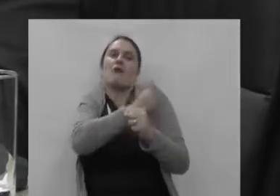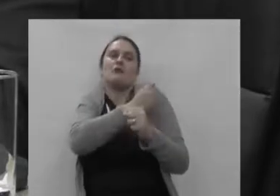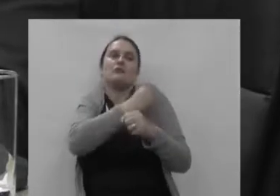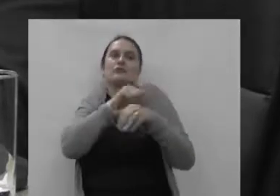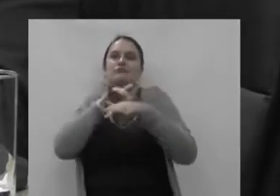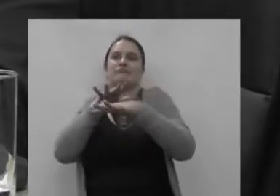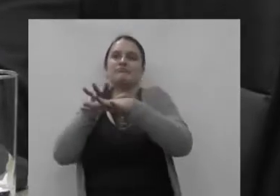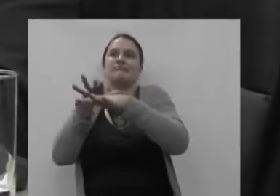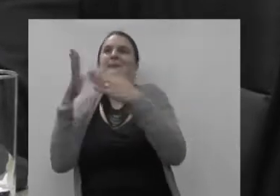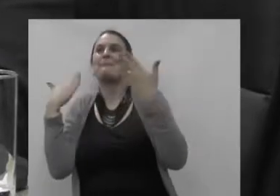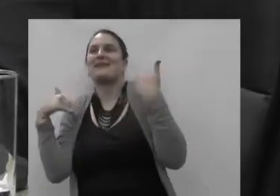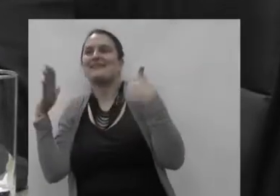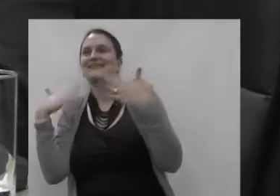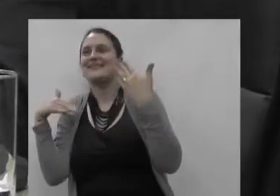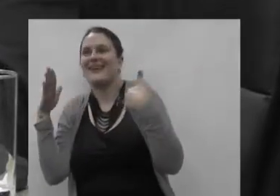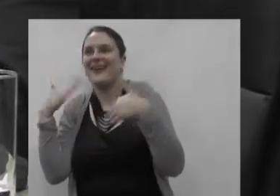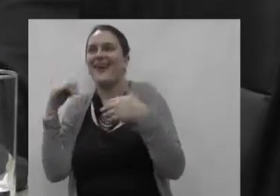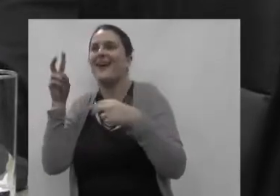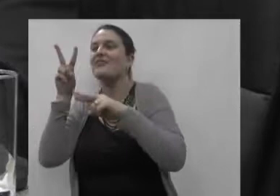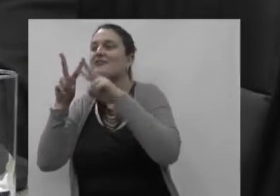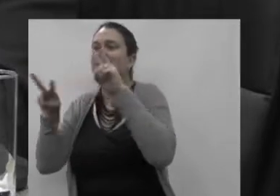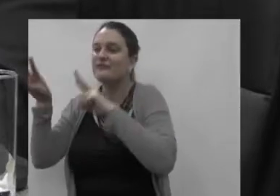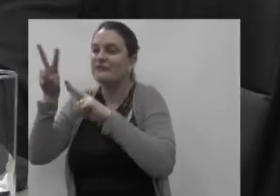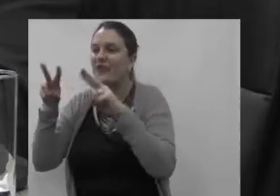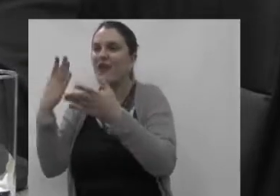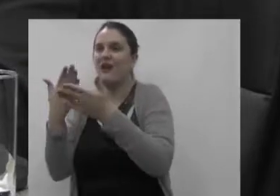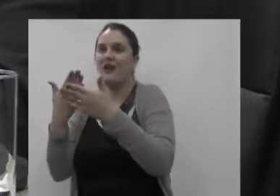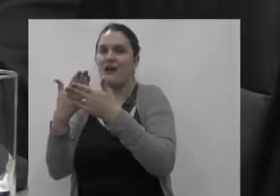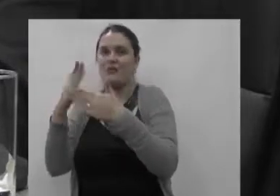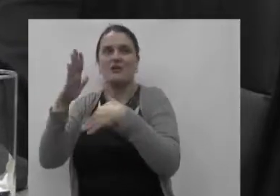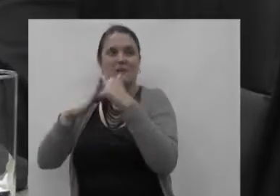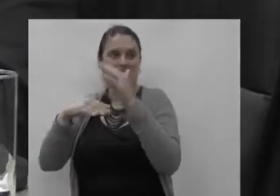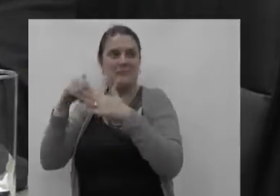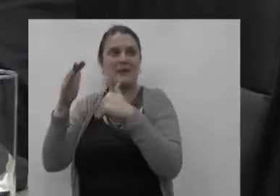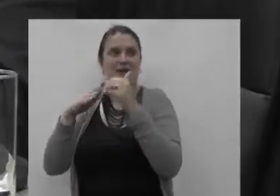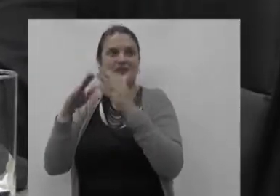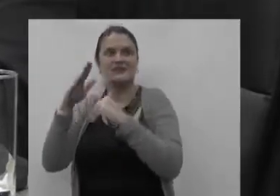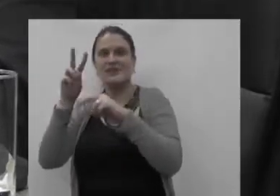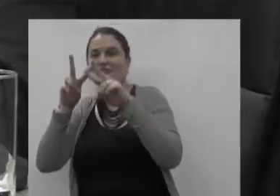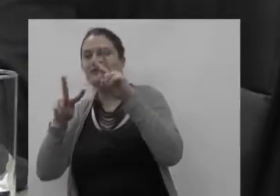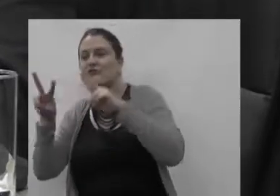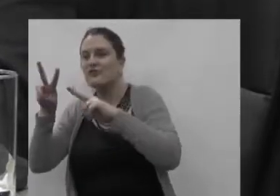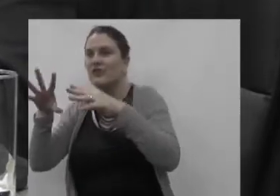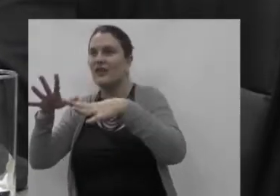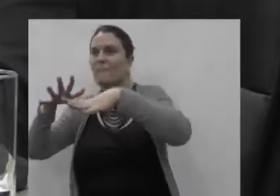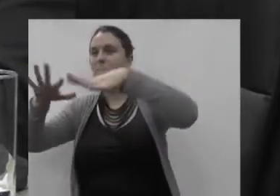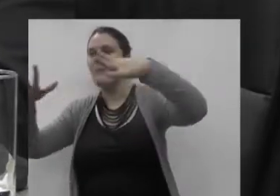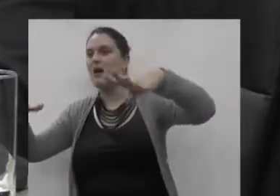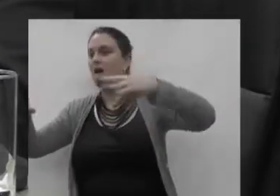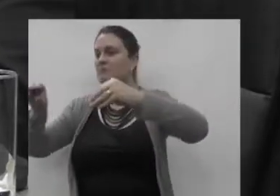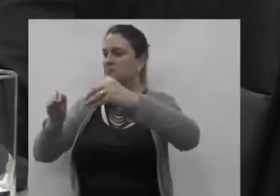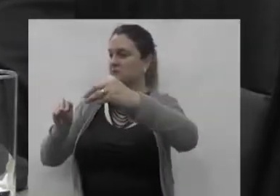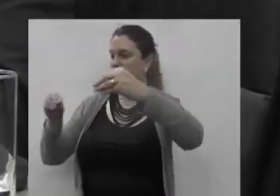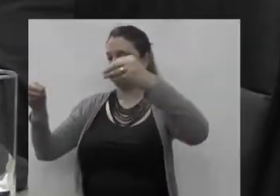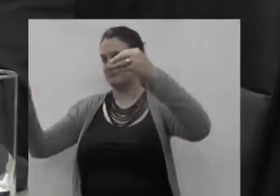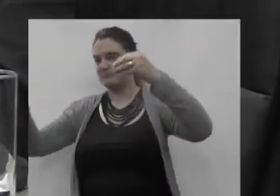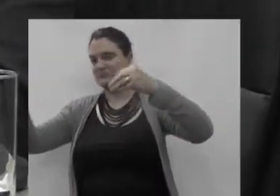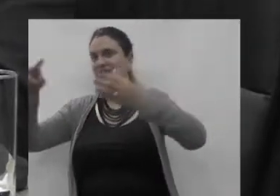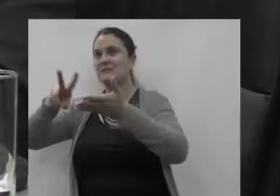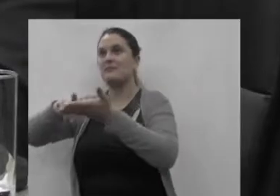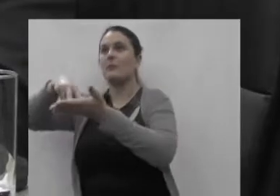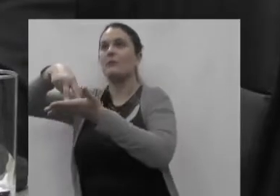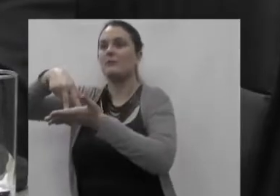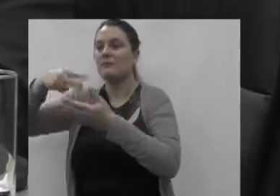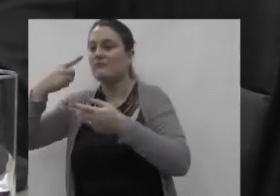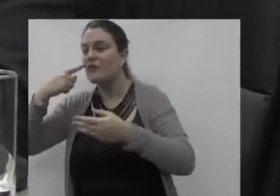uso na prática e se localizarem, até mesmo se posicionando sobre o mapa e verificando